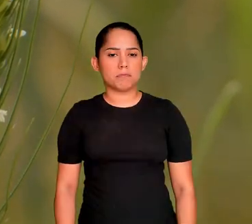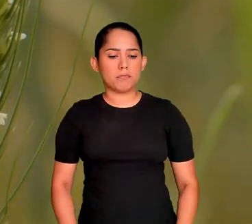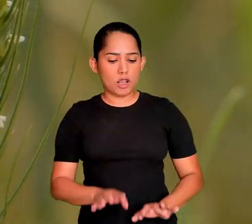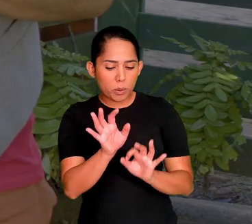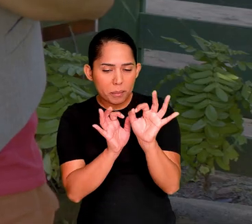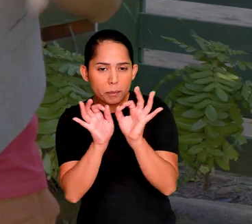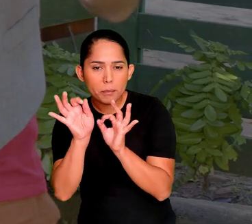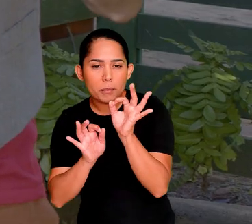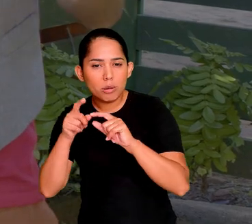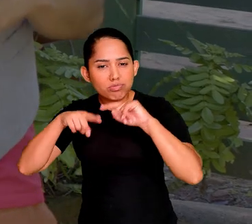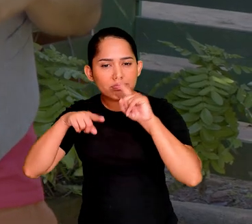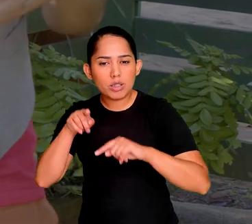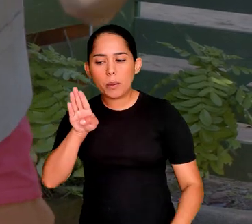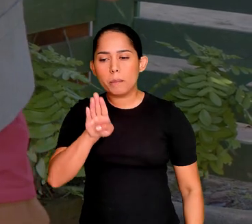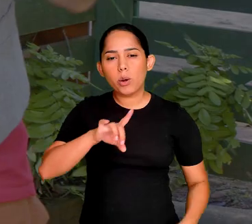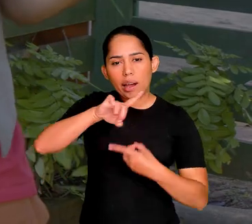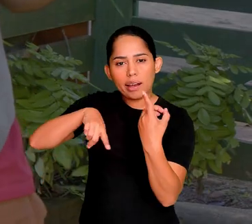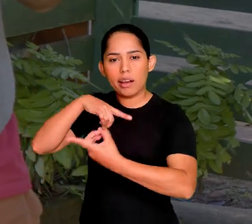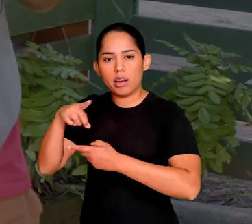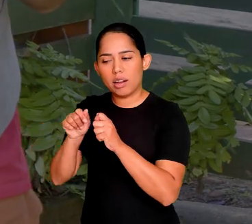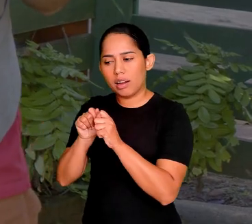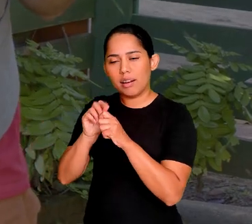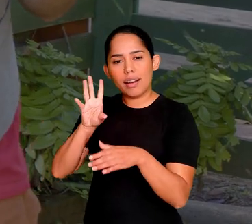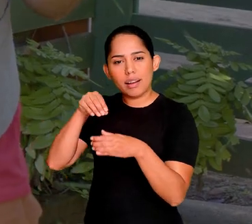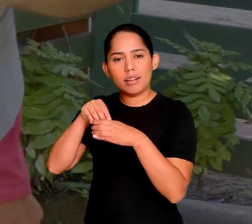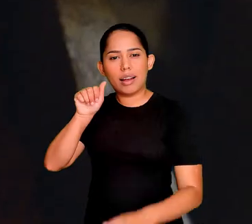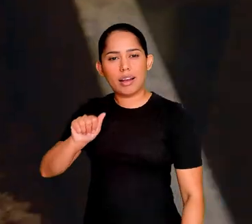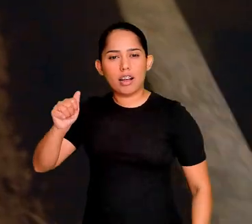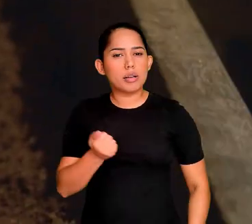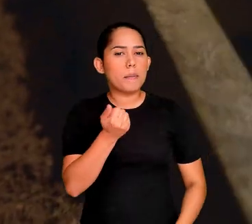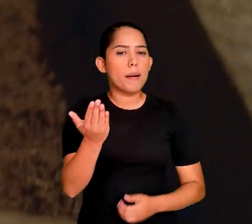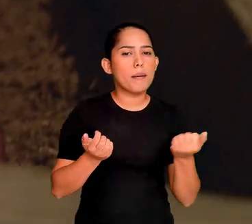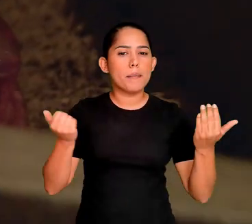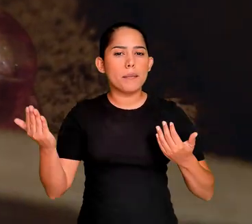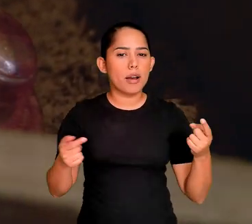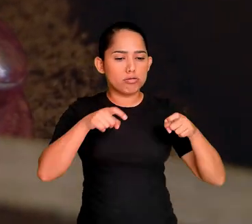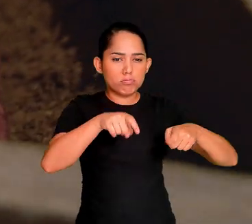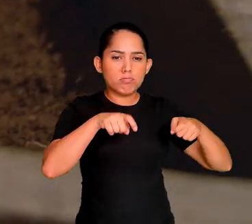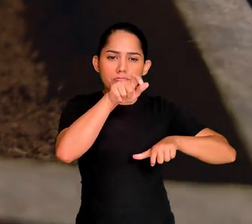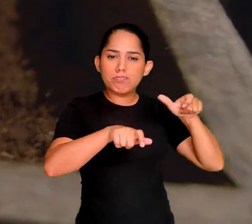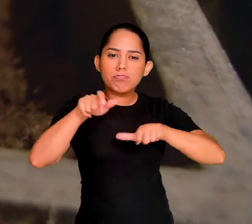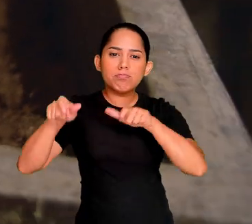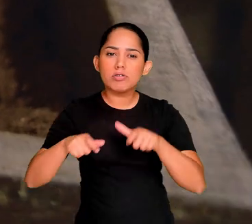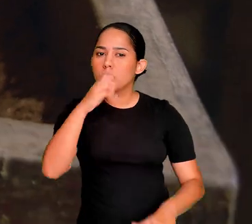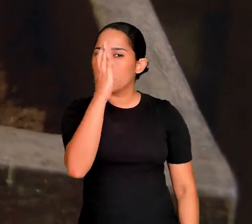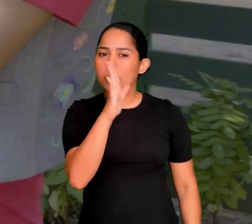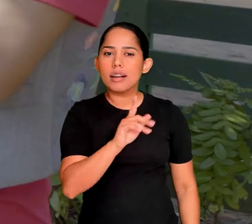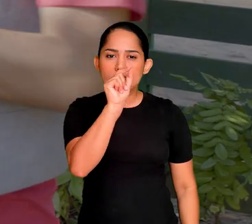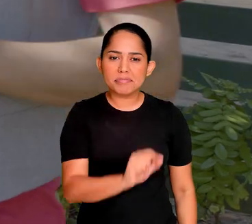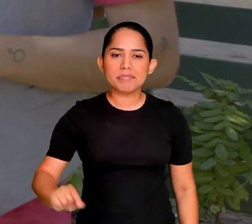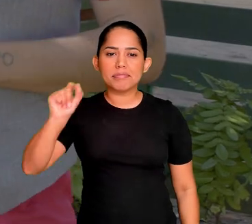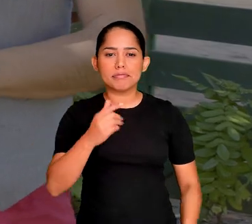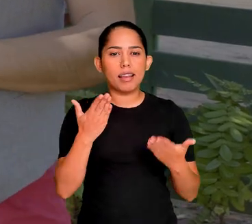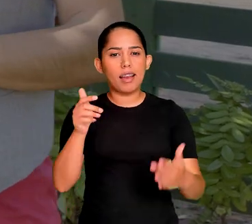Os preparados biodinâmicos, eles são usados, a gente elabora eles nessa associação e distribui para vários agricultores do Brasil inteiro. E